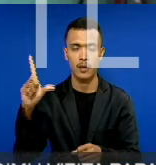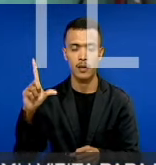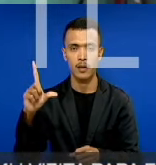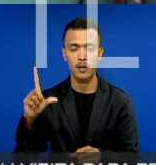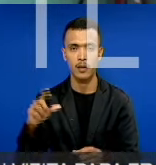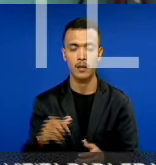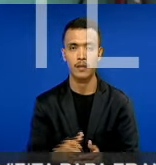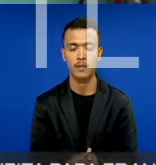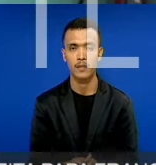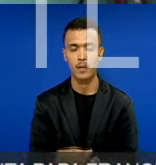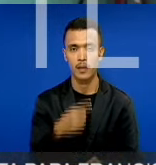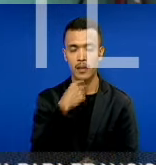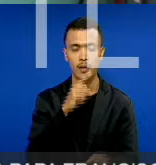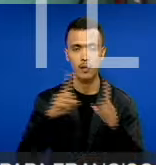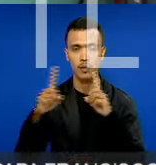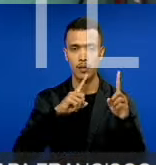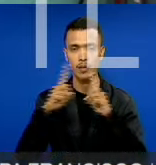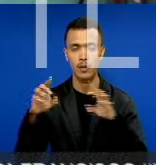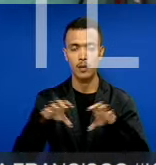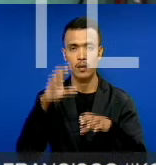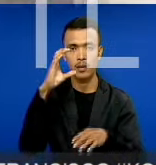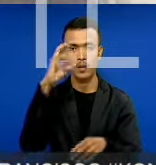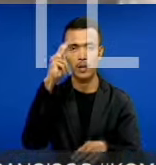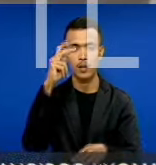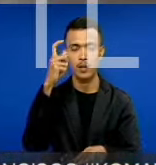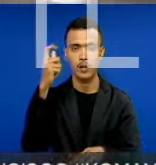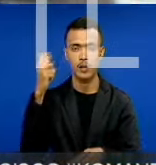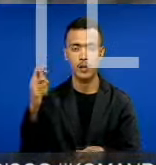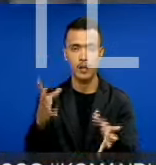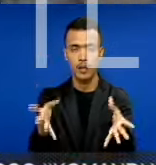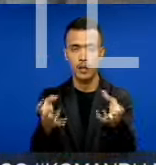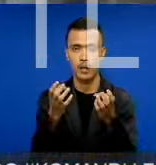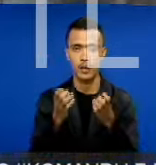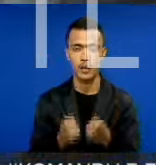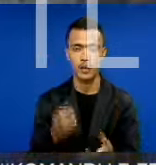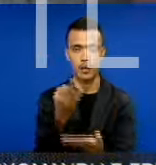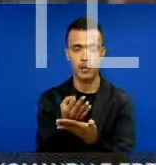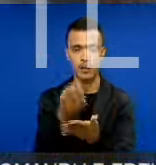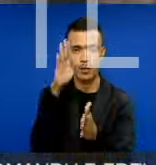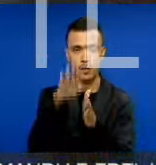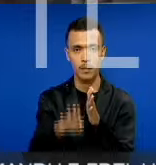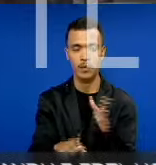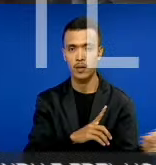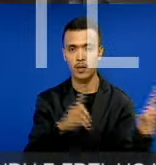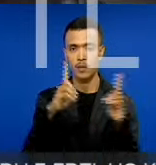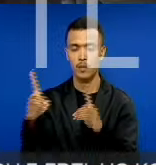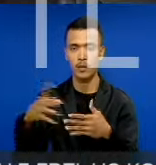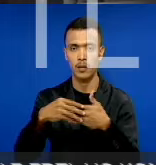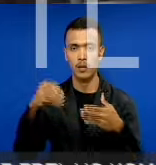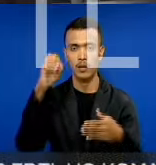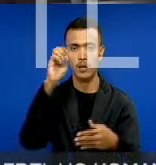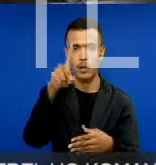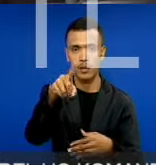KSTL, Serafino Soares, explica: Conselho Nacional do Trabalho concorda ou não? Salário mínimo nebe aplica magdólar atus